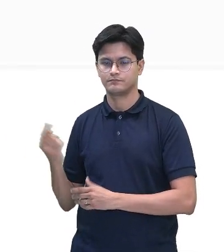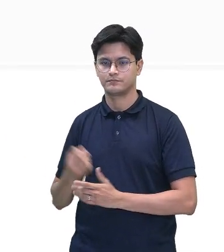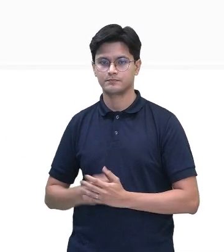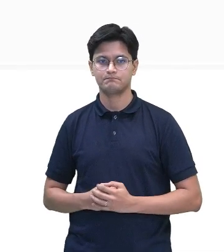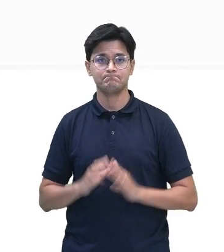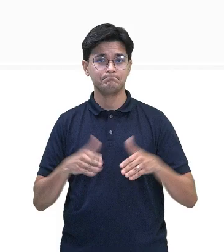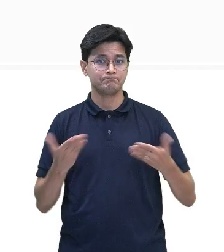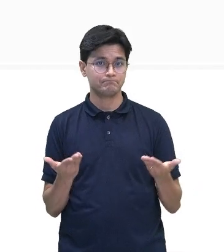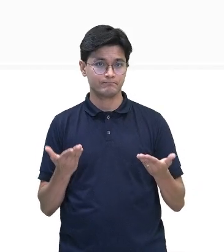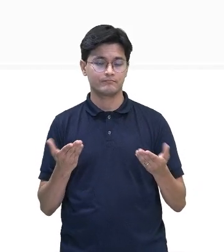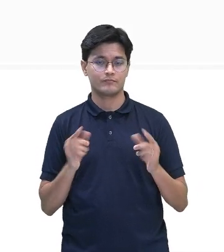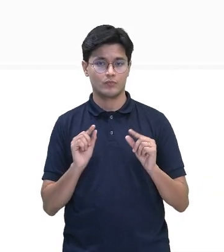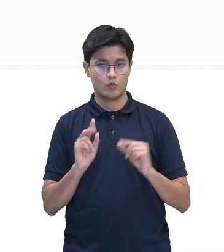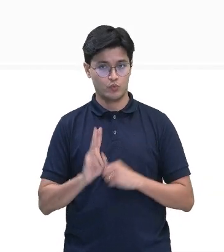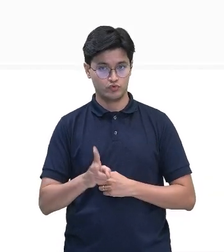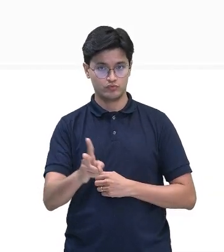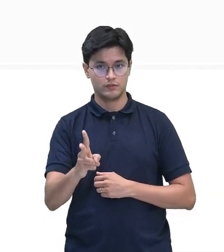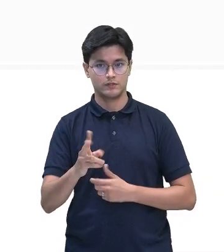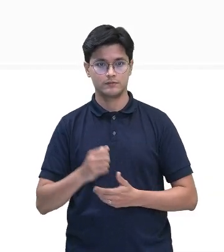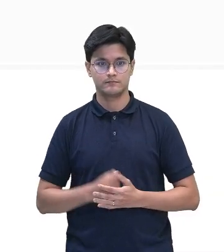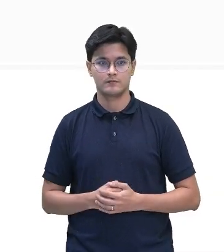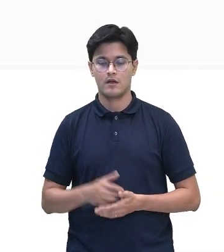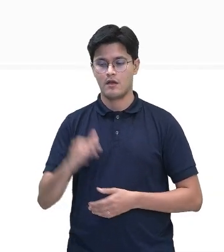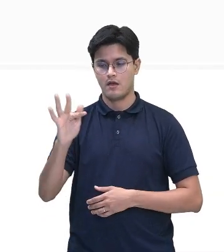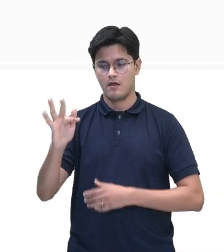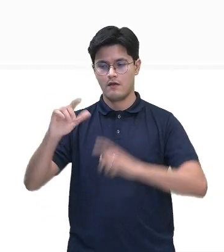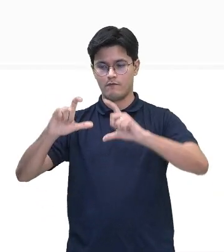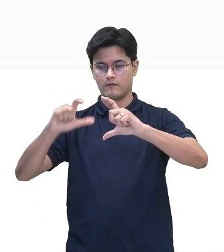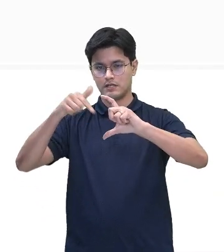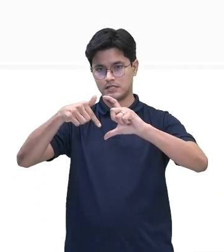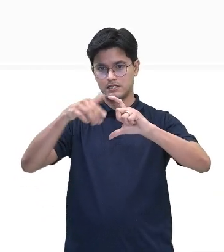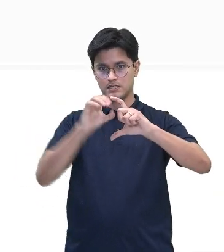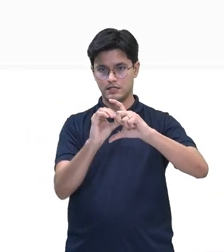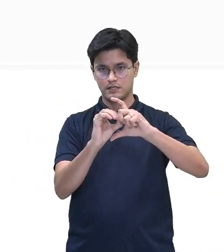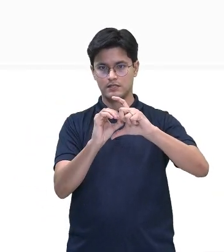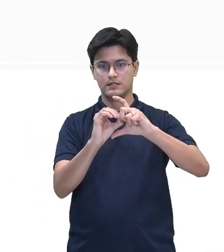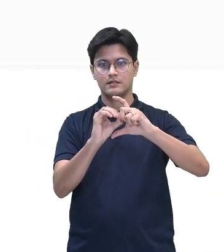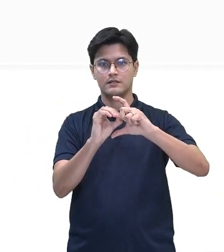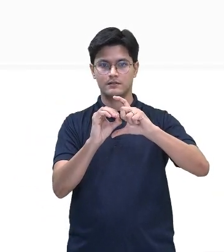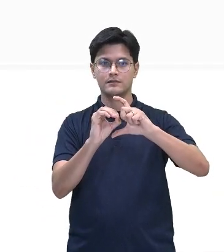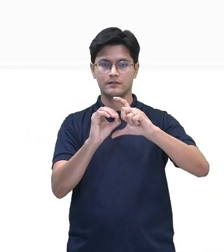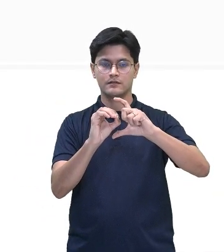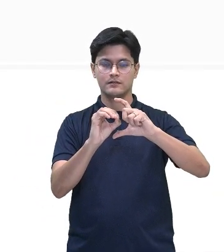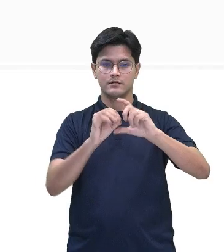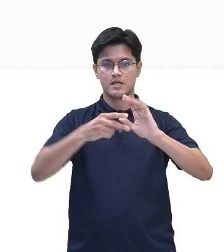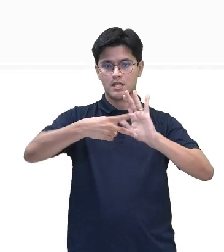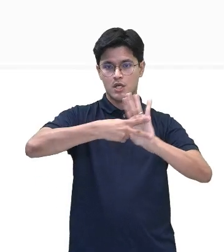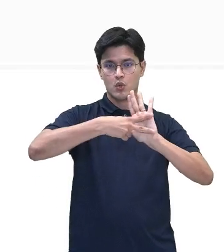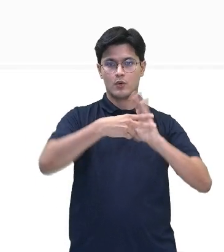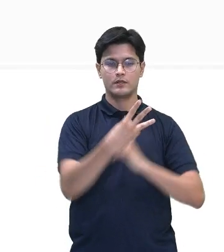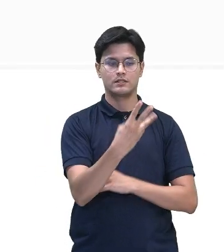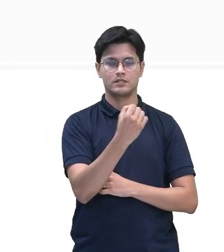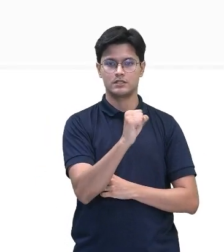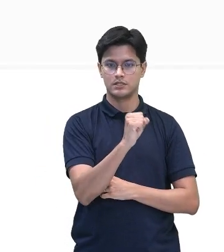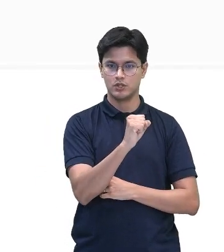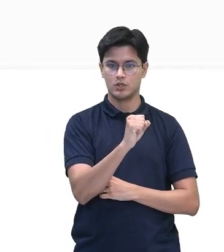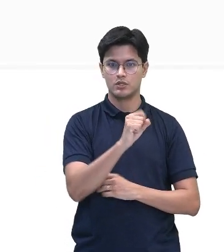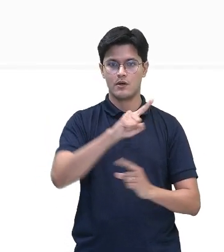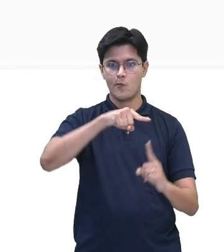então ó, com f de 70, e quando consumir 70 kW, vamos ficar com 38